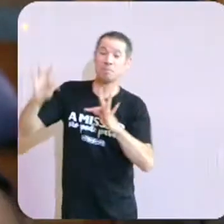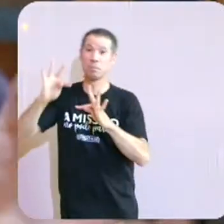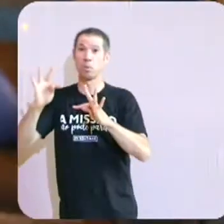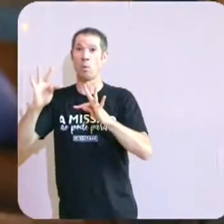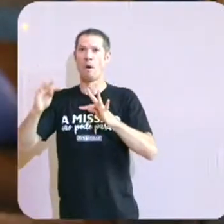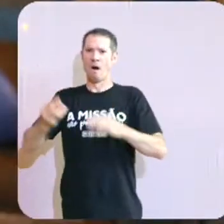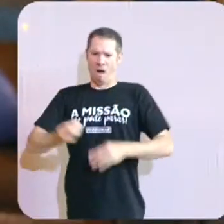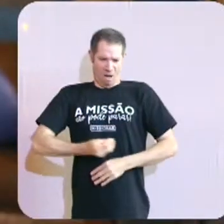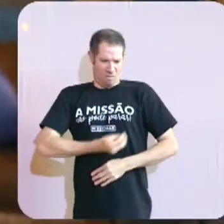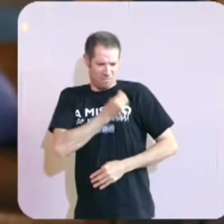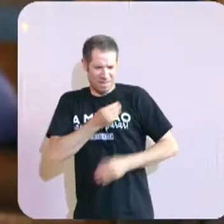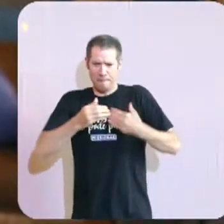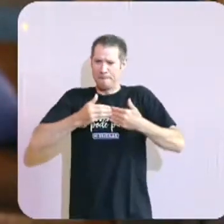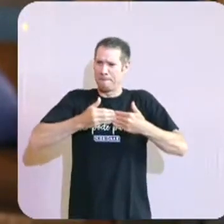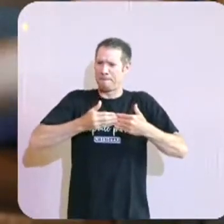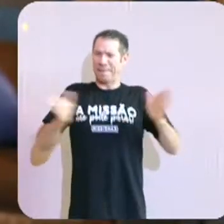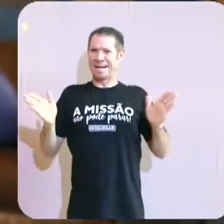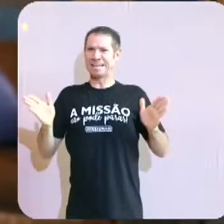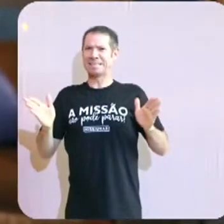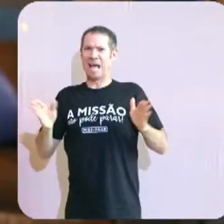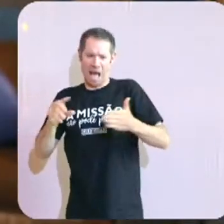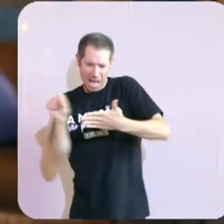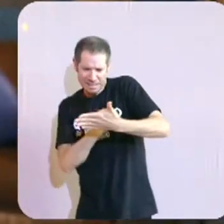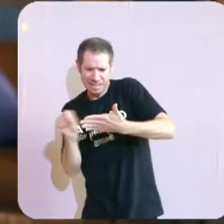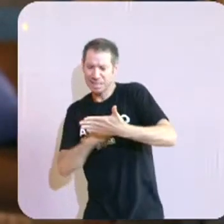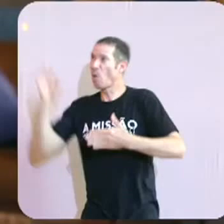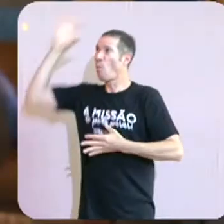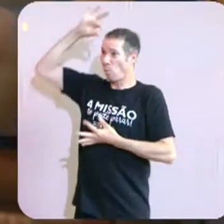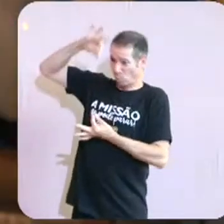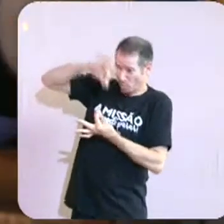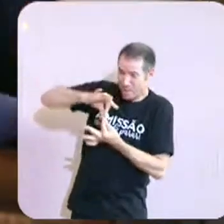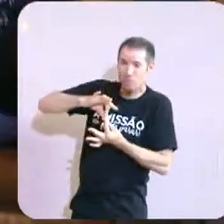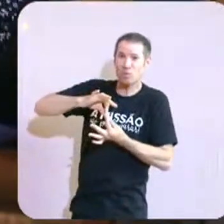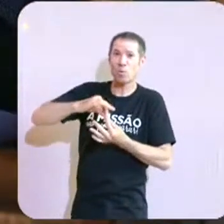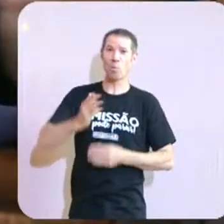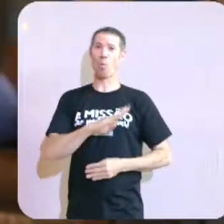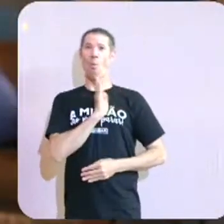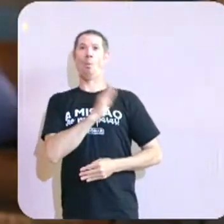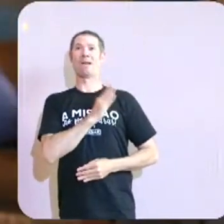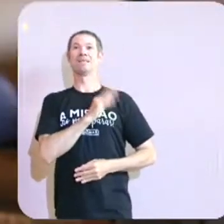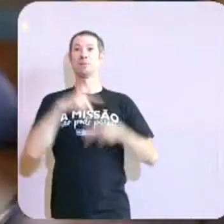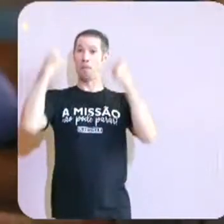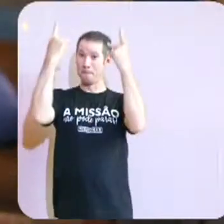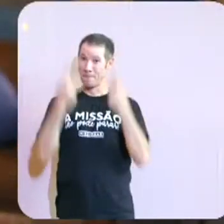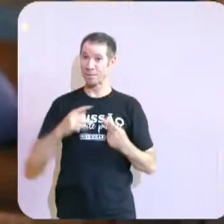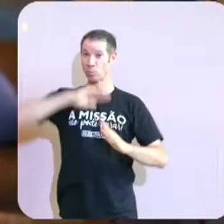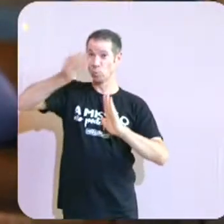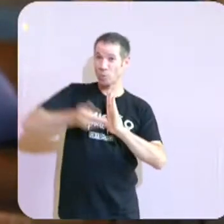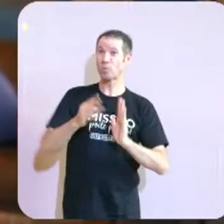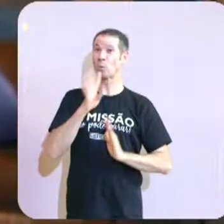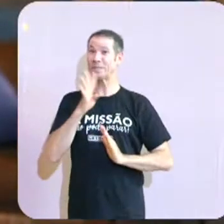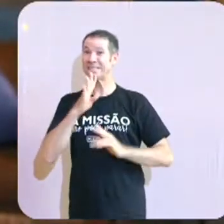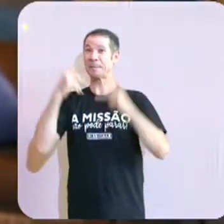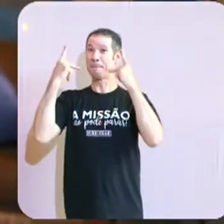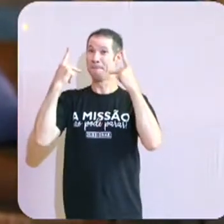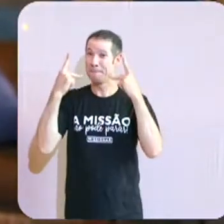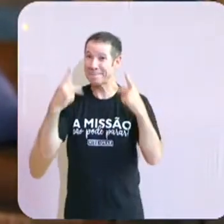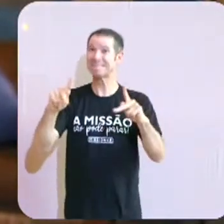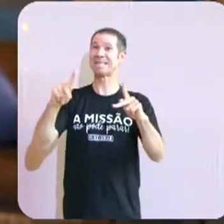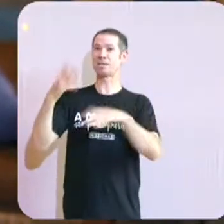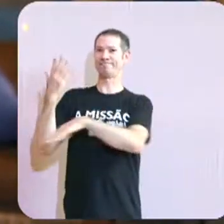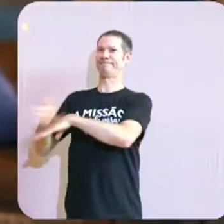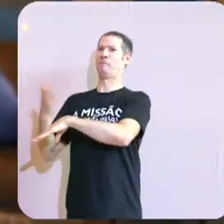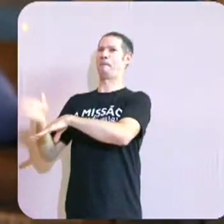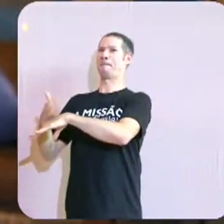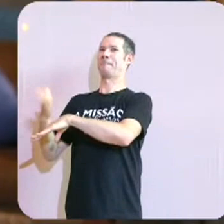viva, aberta, pública, escrita com o Espírito de Deus, em corações humanos, para que todos conheçam a mensagem e a leiam de forma